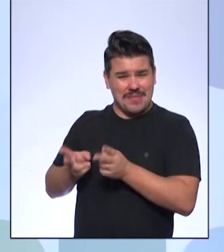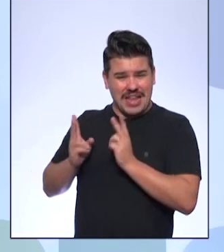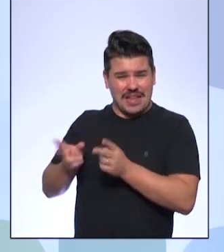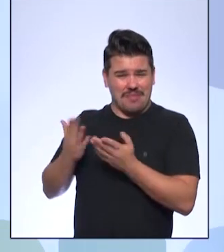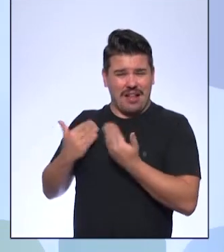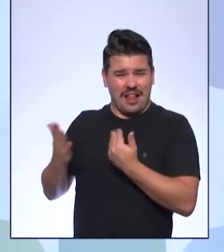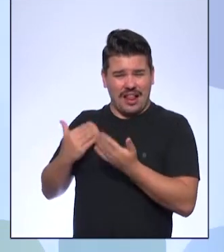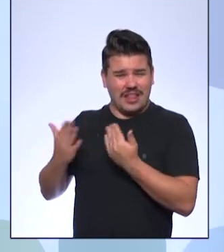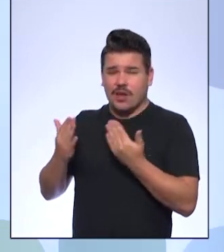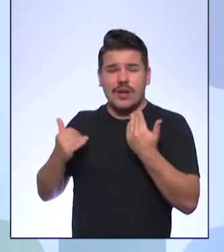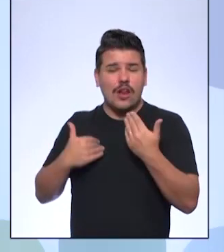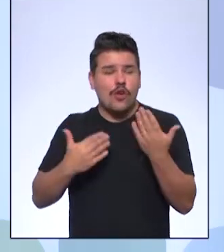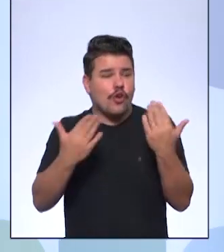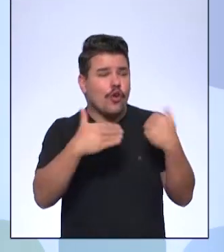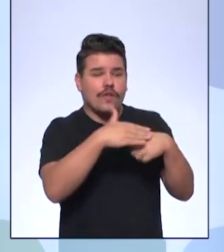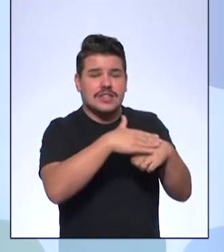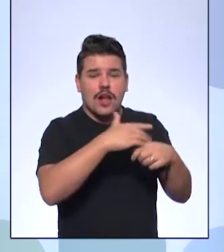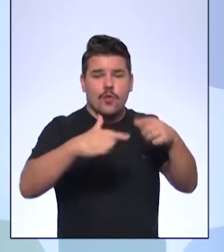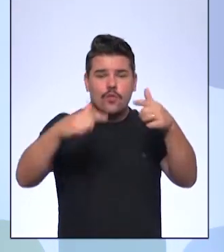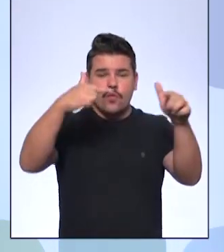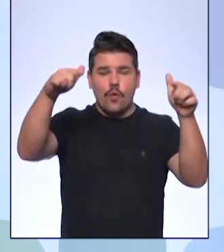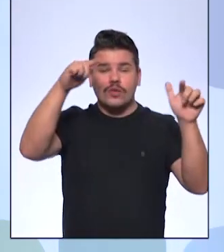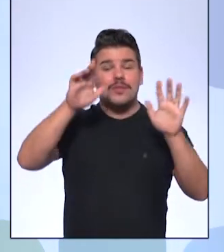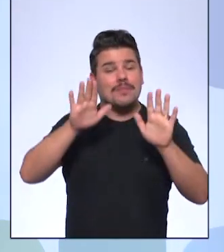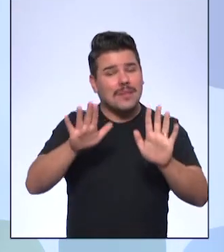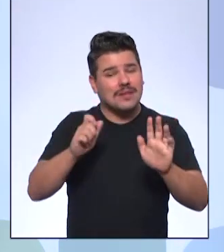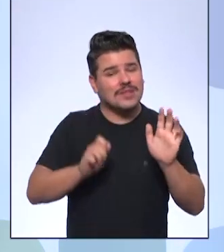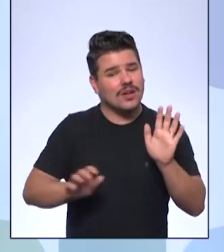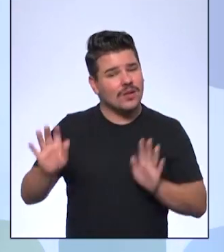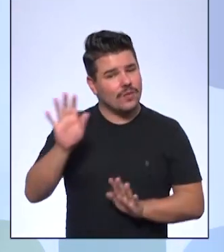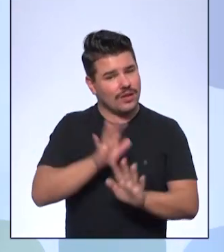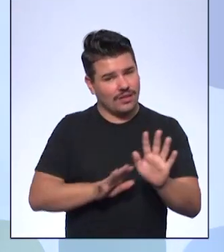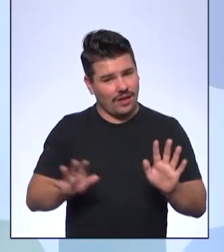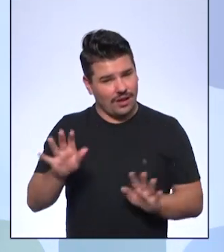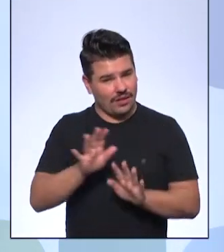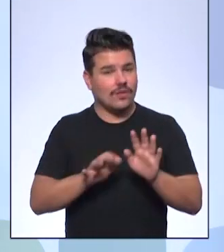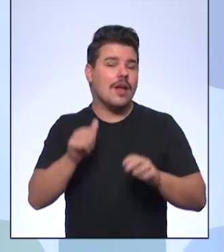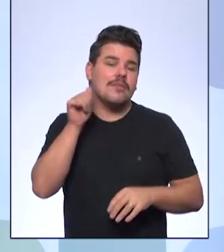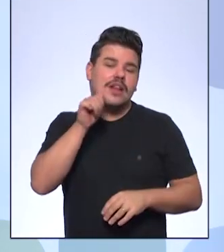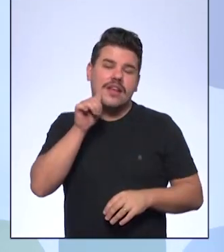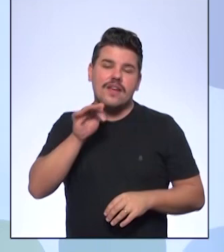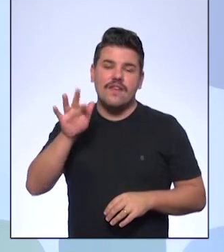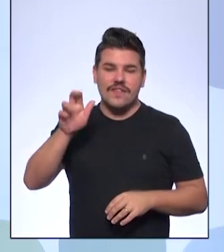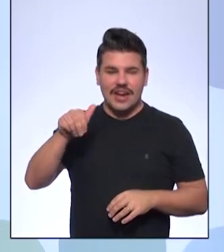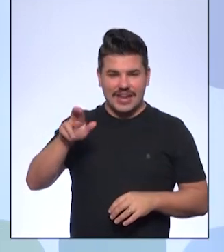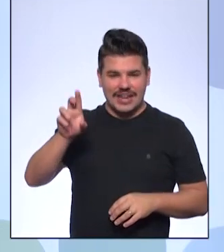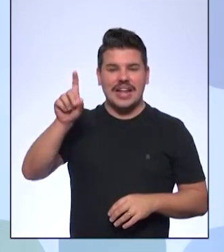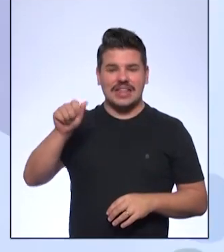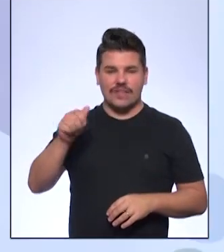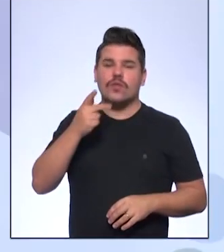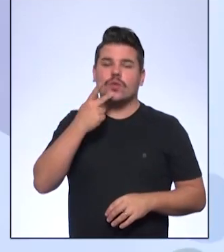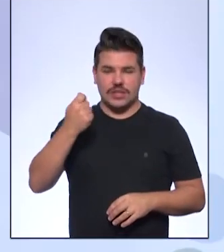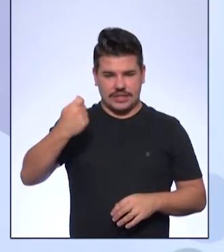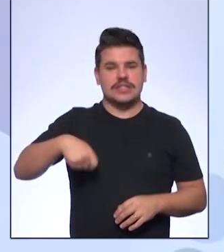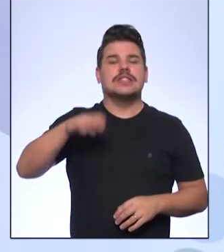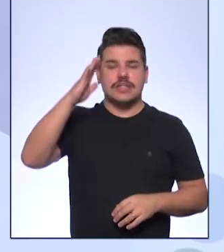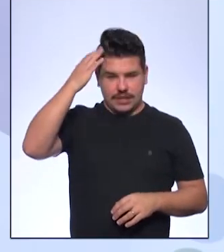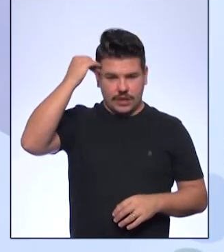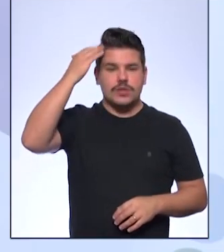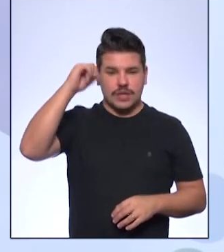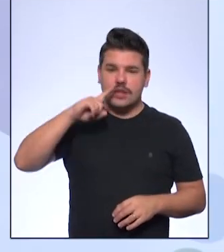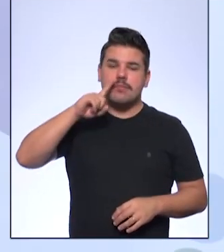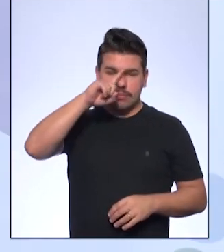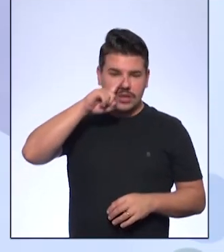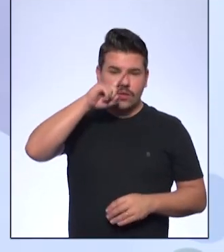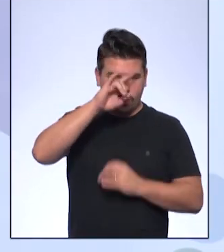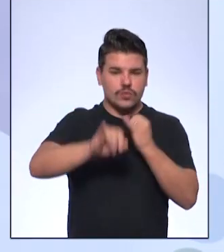gente tem que tomar cuidado. Inclusive, Fabi, a Fernanda comentou, sim, eu tenho noção dos riscos da